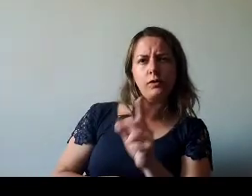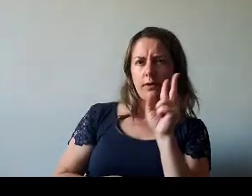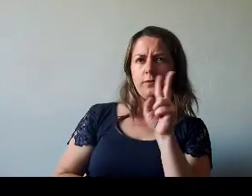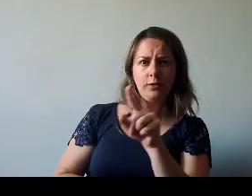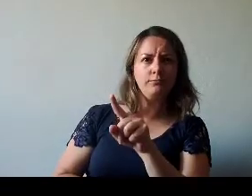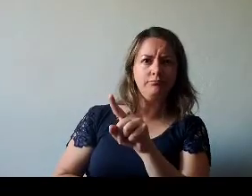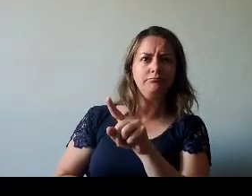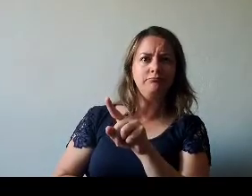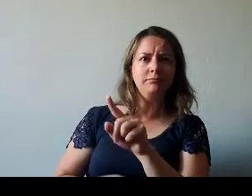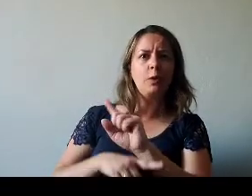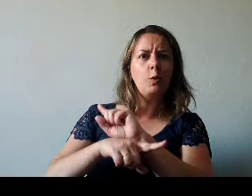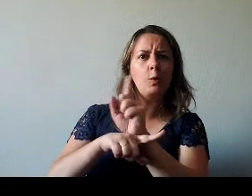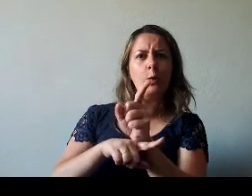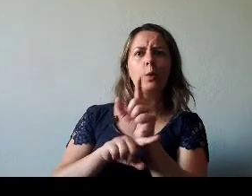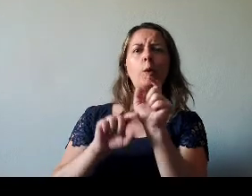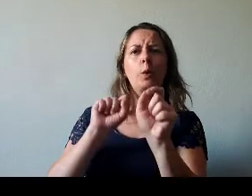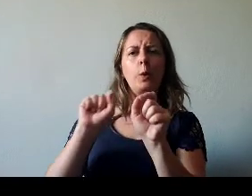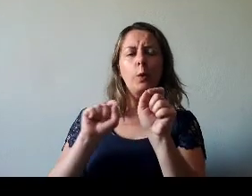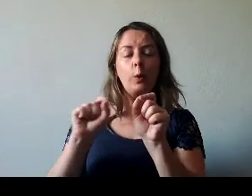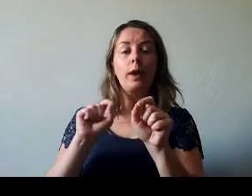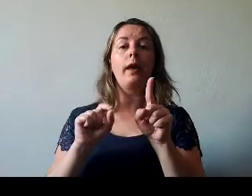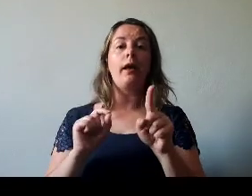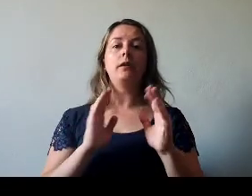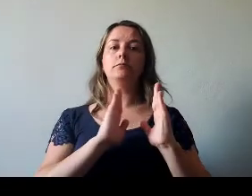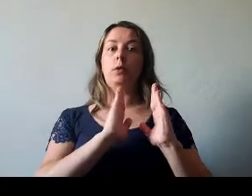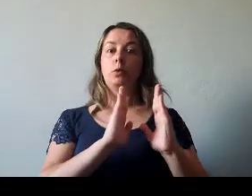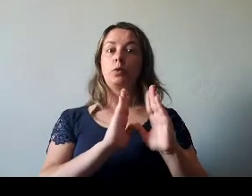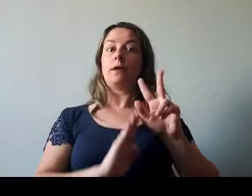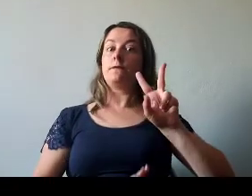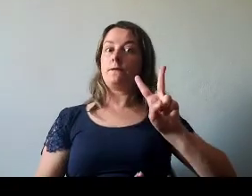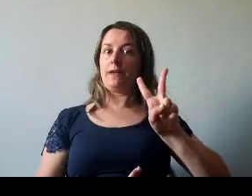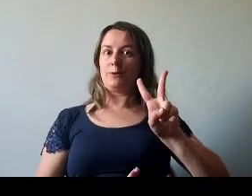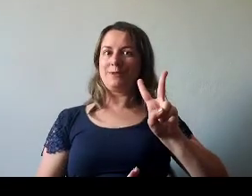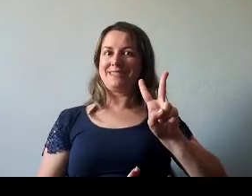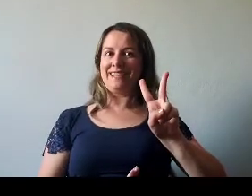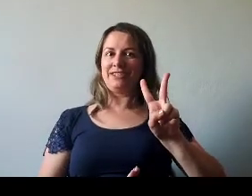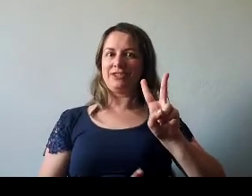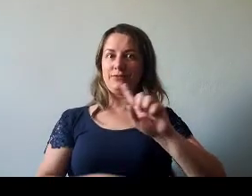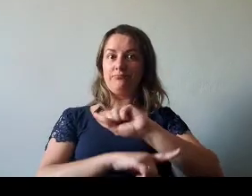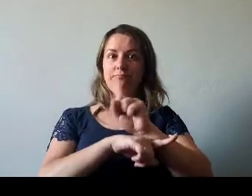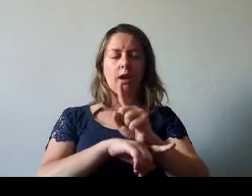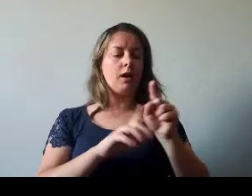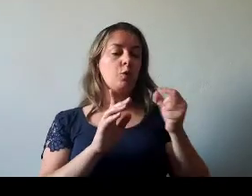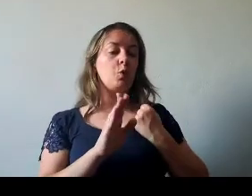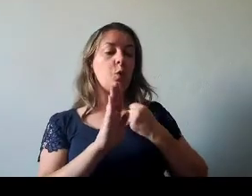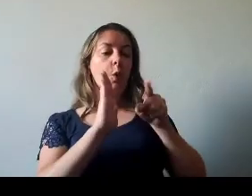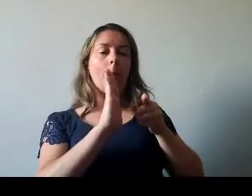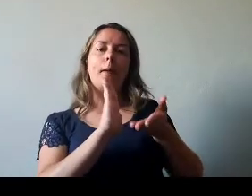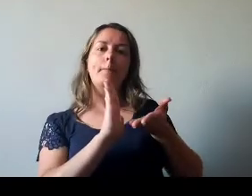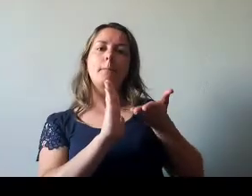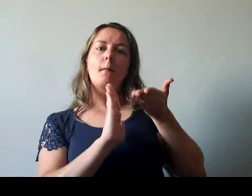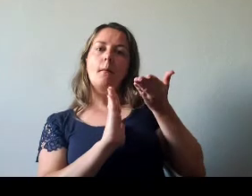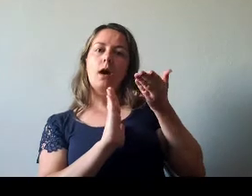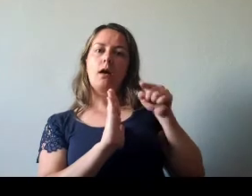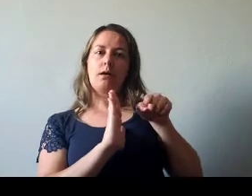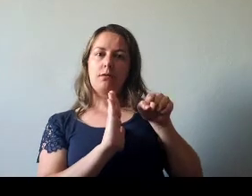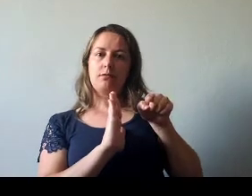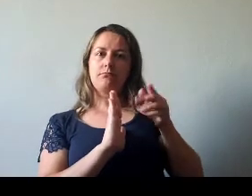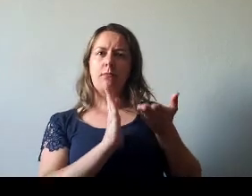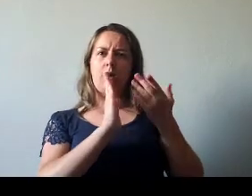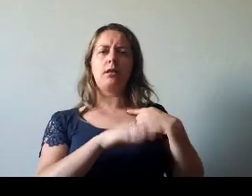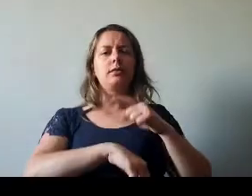acelerado é aquele que o módulo da velocidade está aumentando, né? O valor da velocidade está aumentando com o